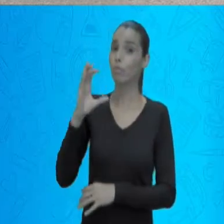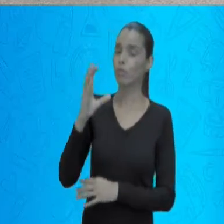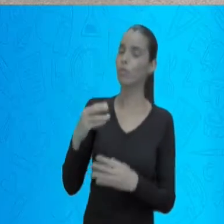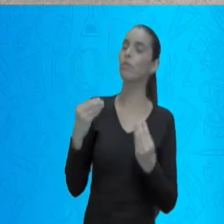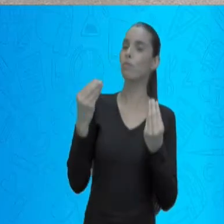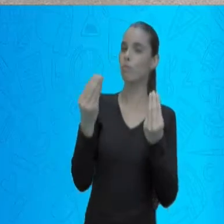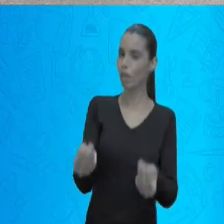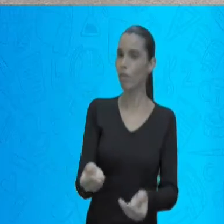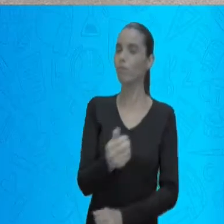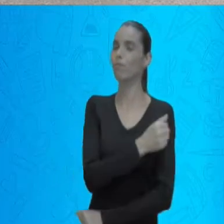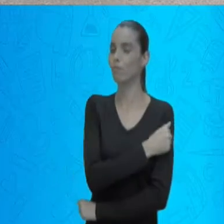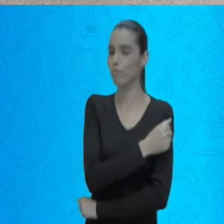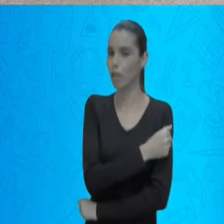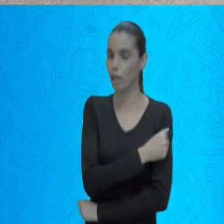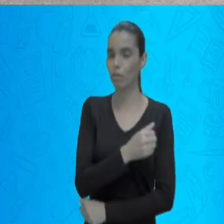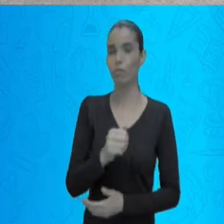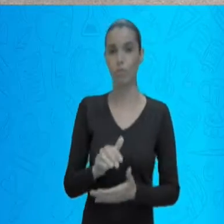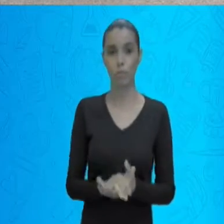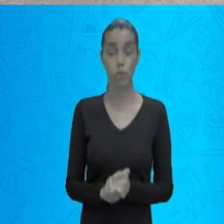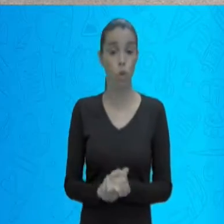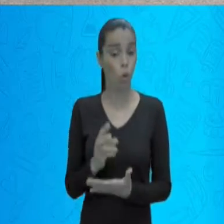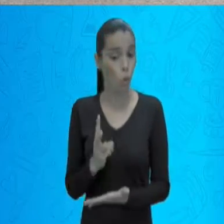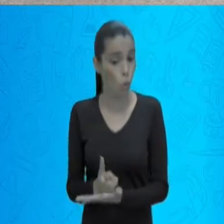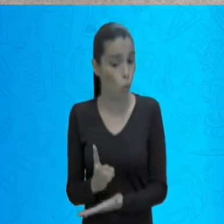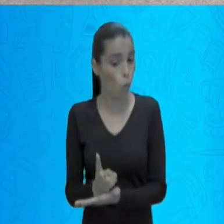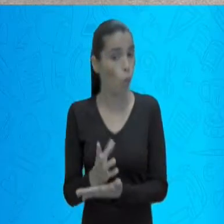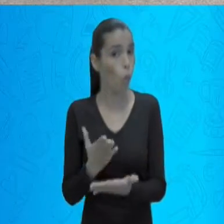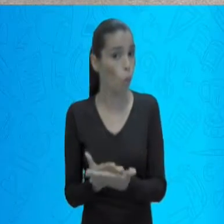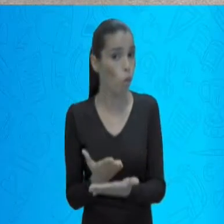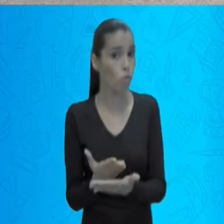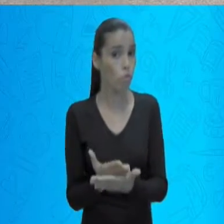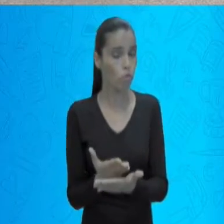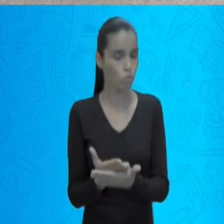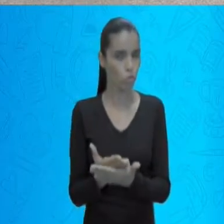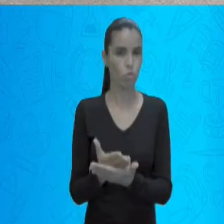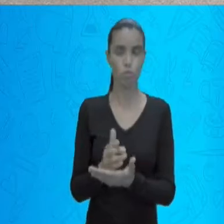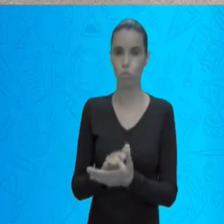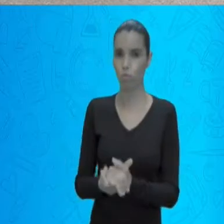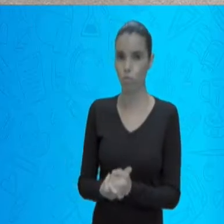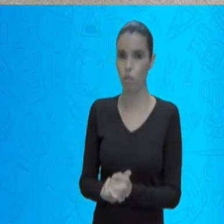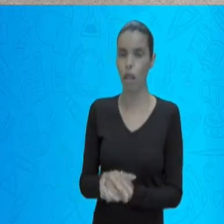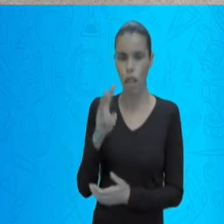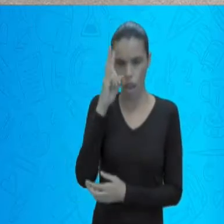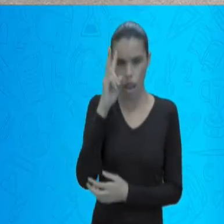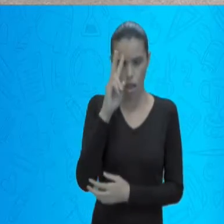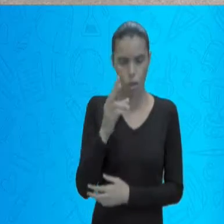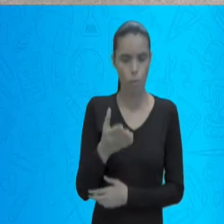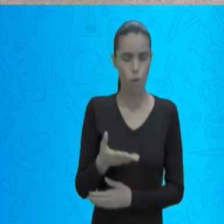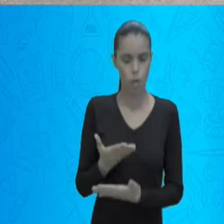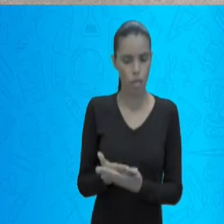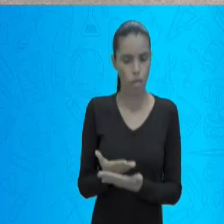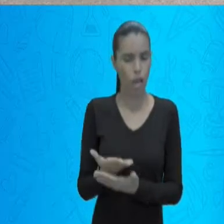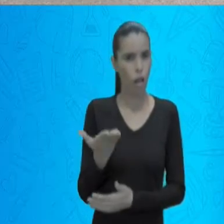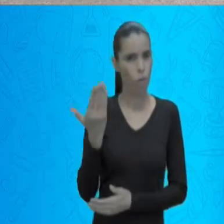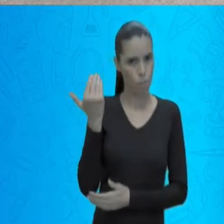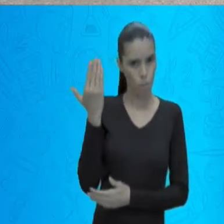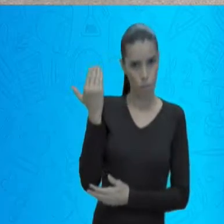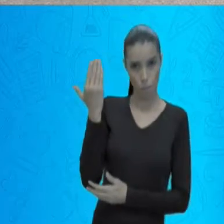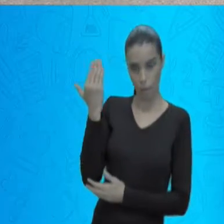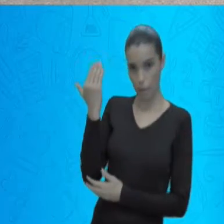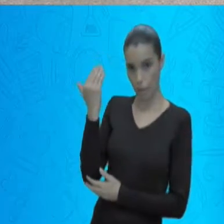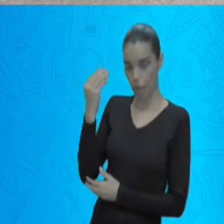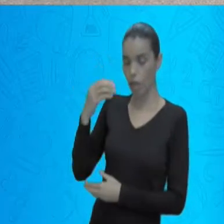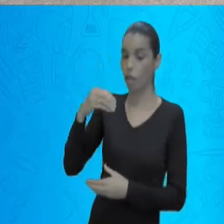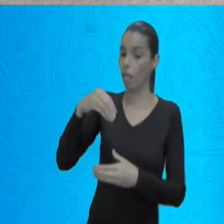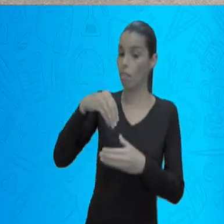estudo sobre matéria. Na aula passada, na aula anterior, dentro de classificação